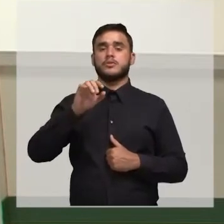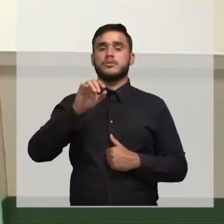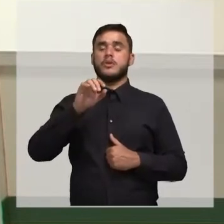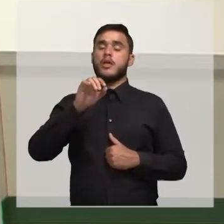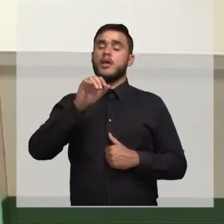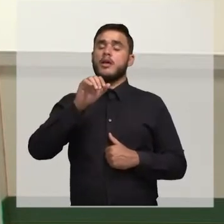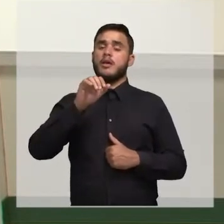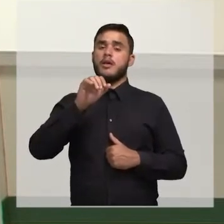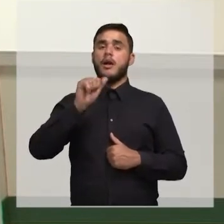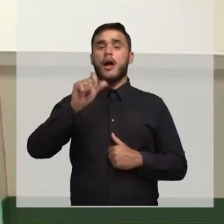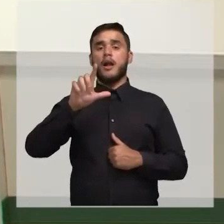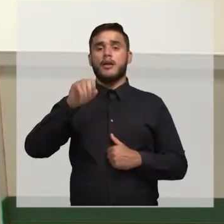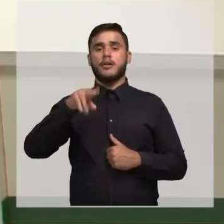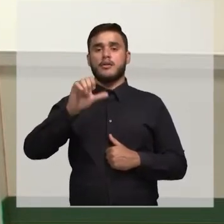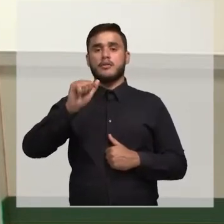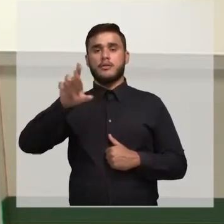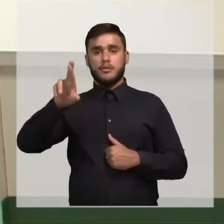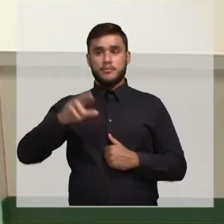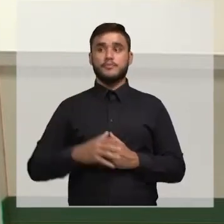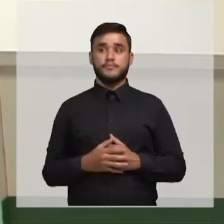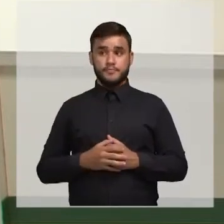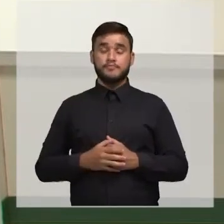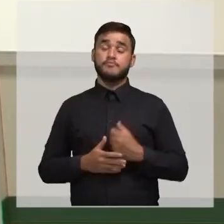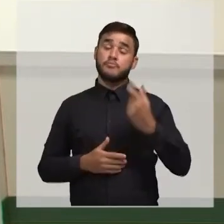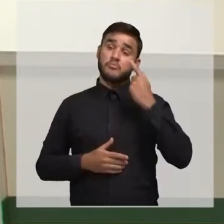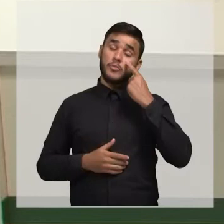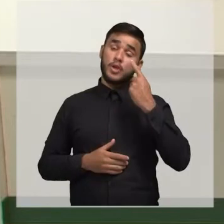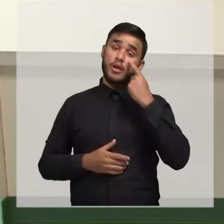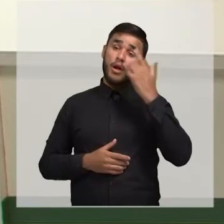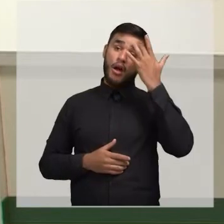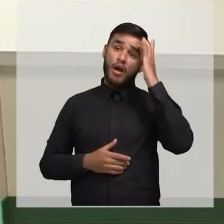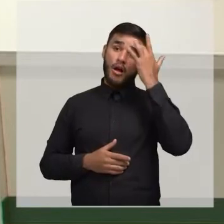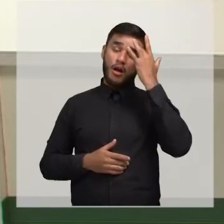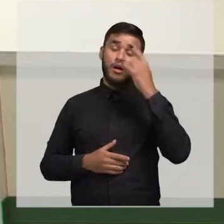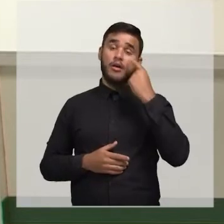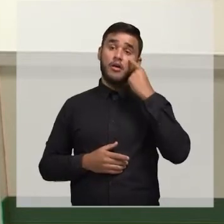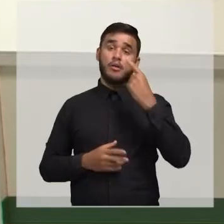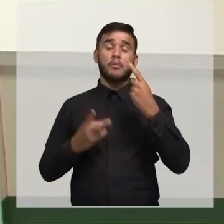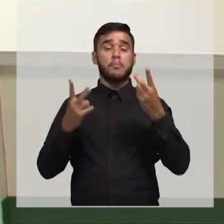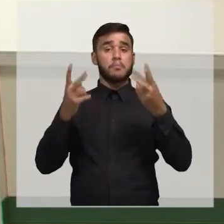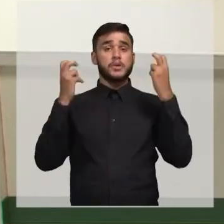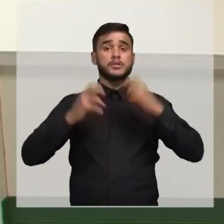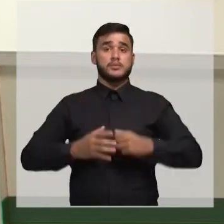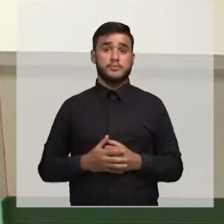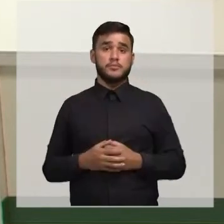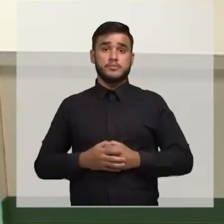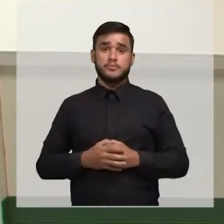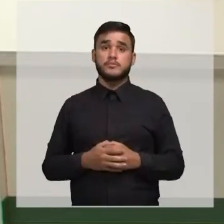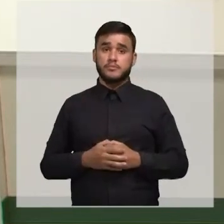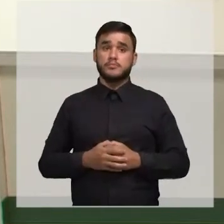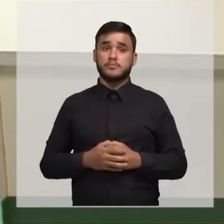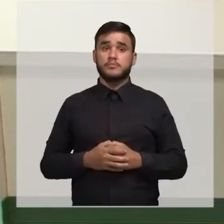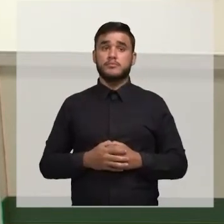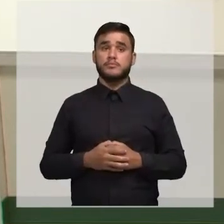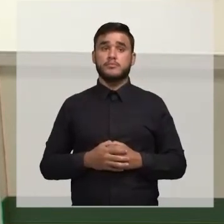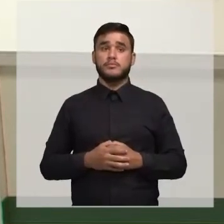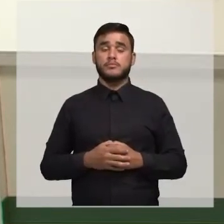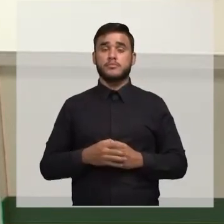Alencar. Aí o que é que acontece na minha avaliação, e na sua talvez você vai concordar comigo,